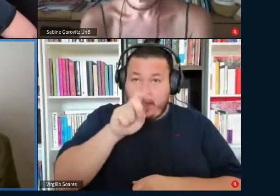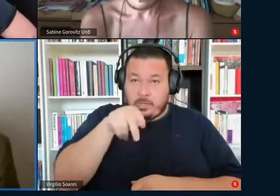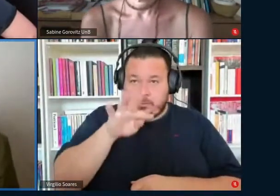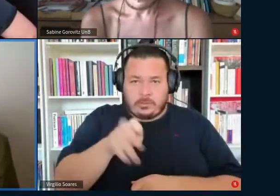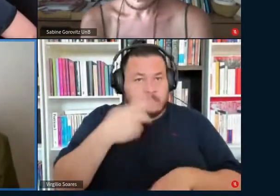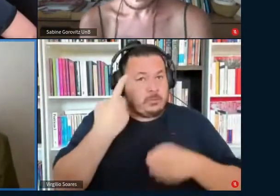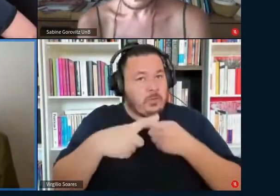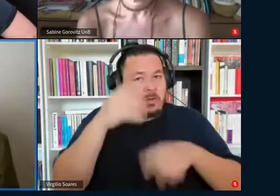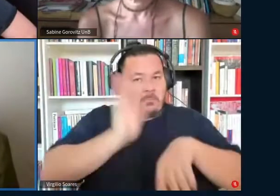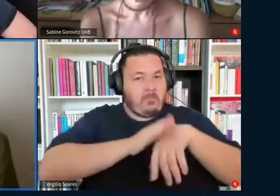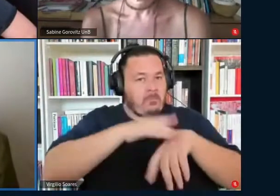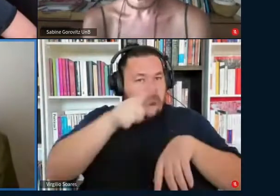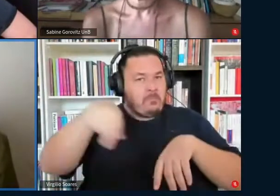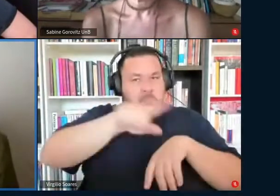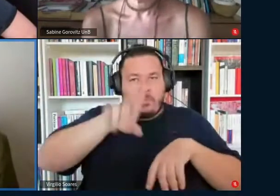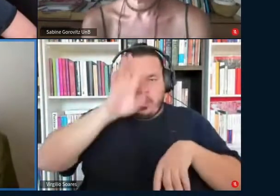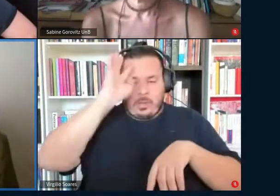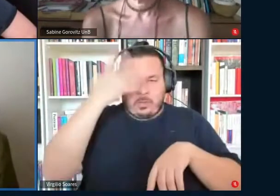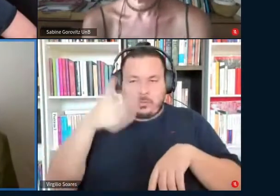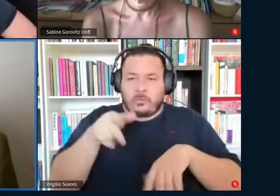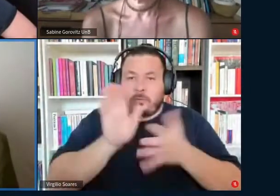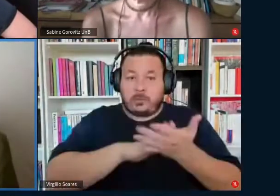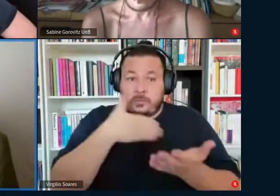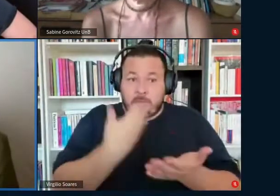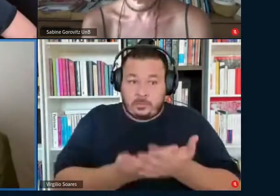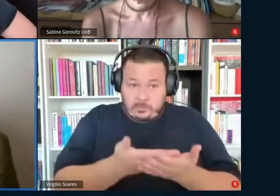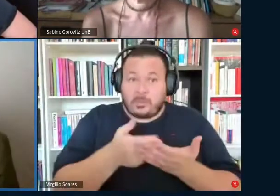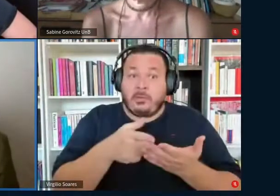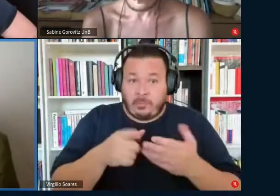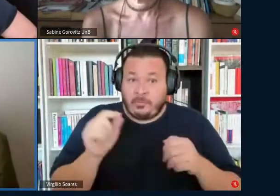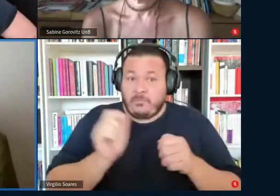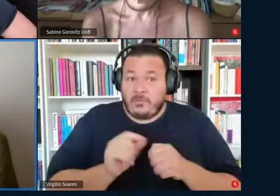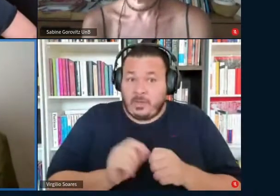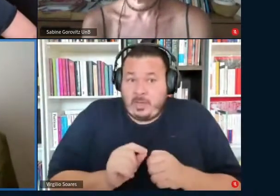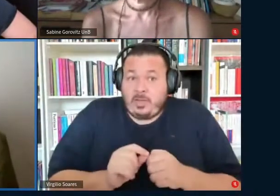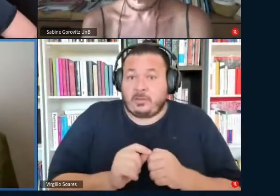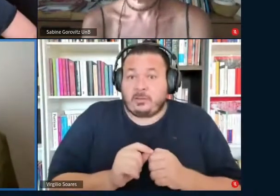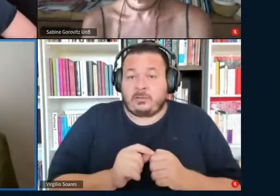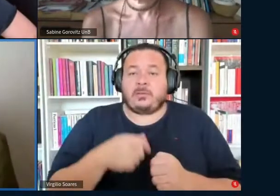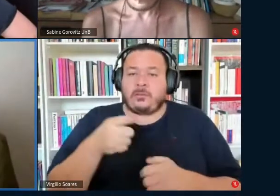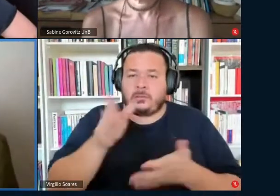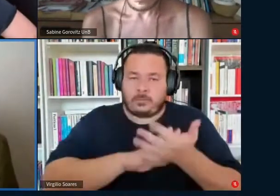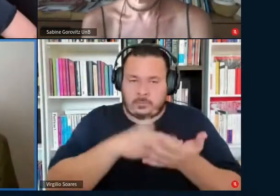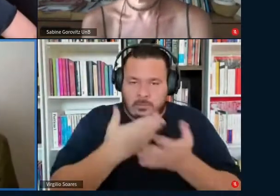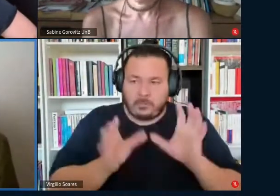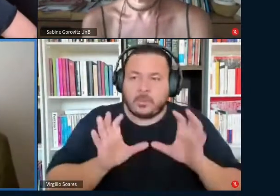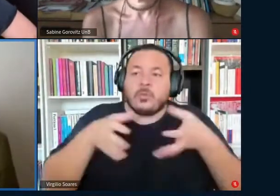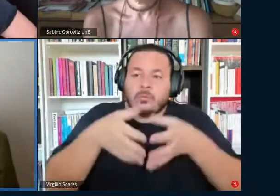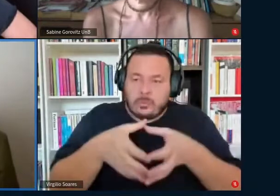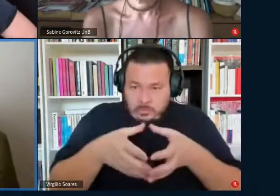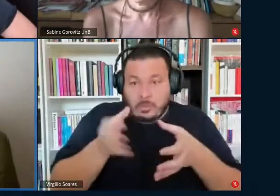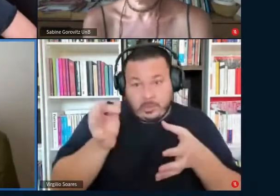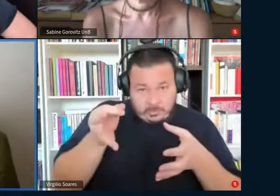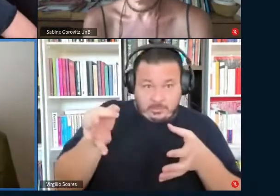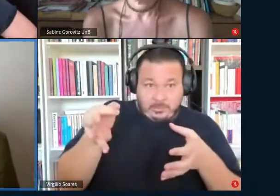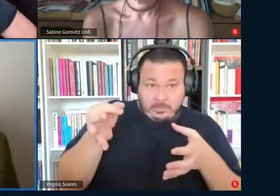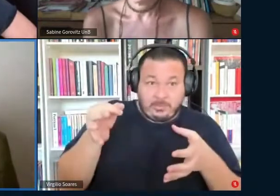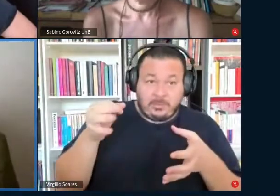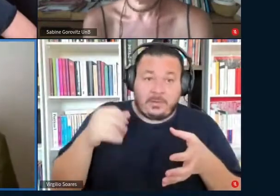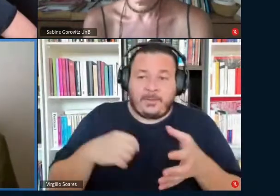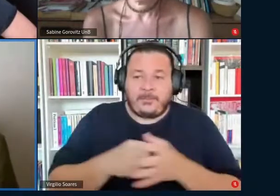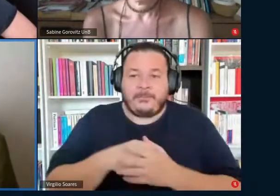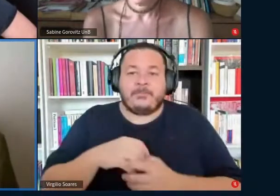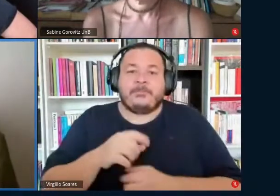que resolveram, ou seja, os intérpretes de Libras fazem isso. Aliás, os intérpretes comunitários, né, Sabine, fazem